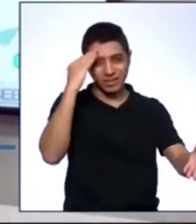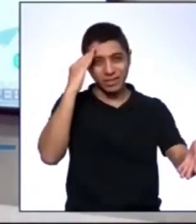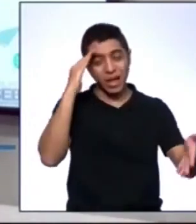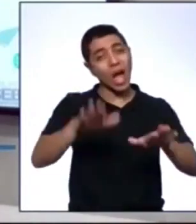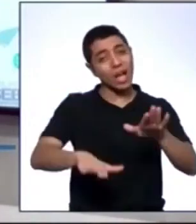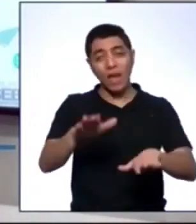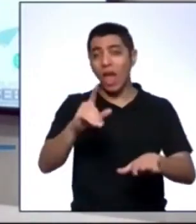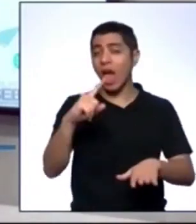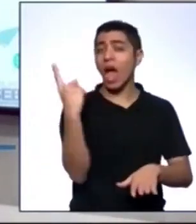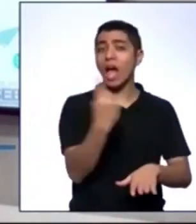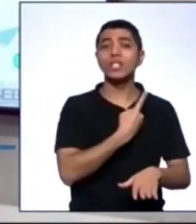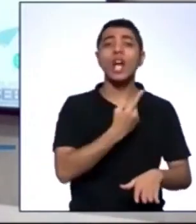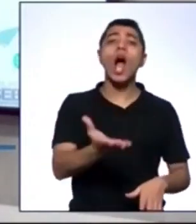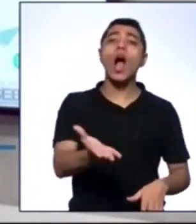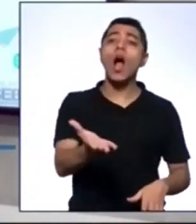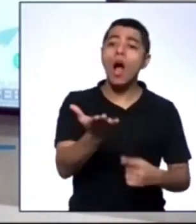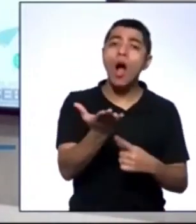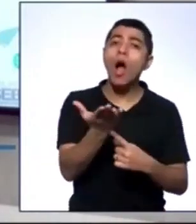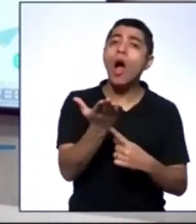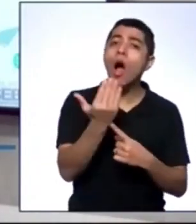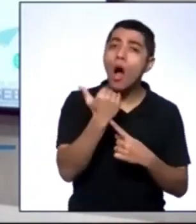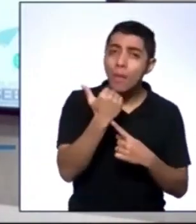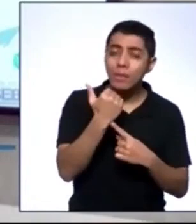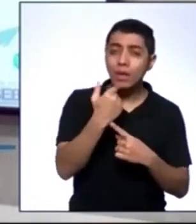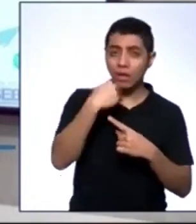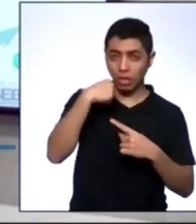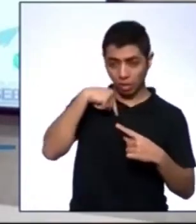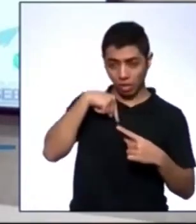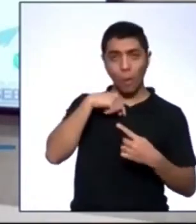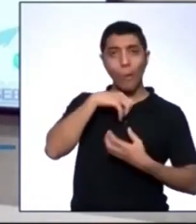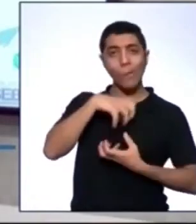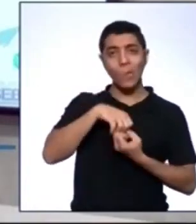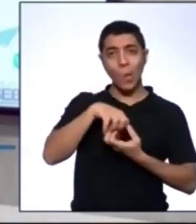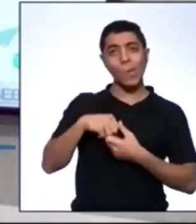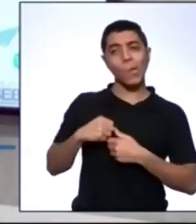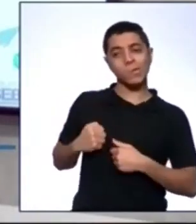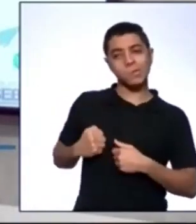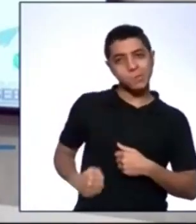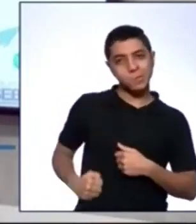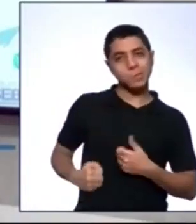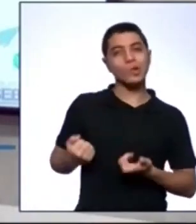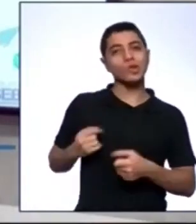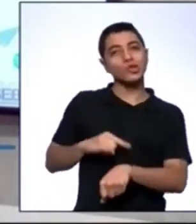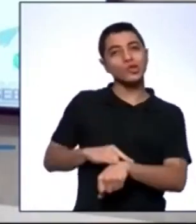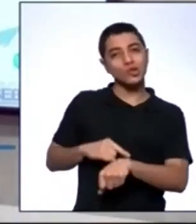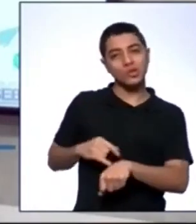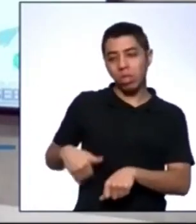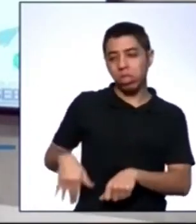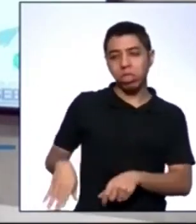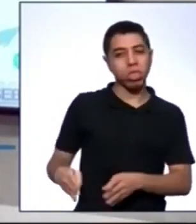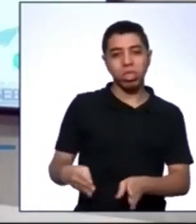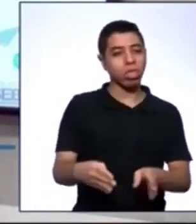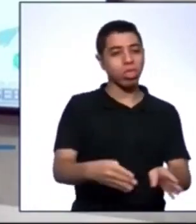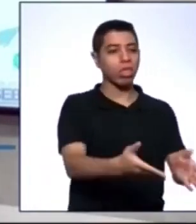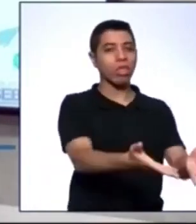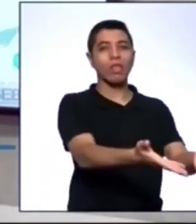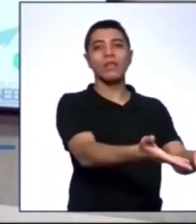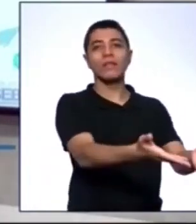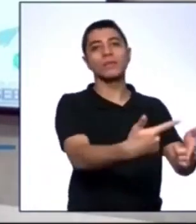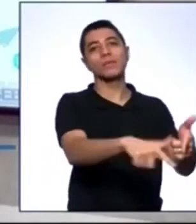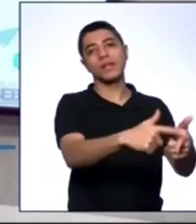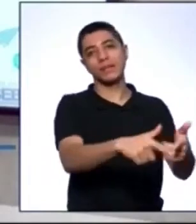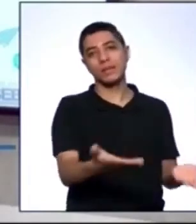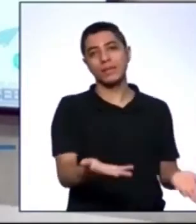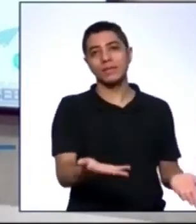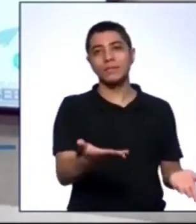com o nosso cocô, com o nosso xixi. E você não aprende que cocô de cavalo, de vaca, de galinha,